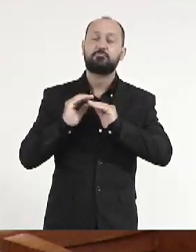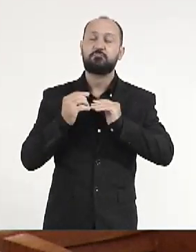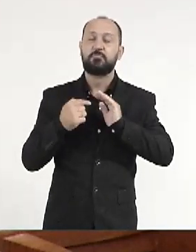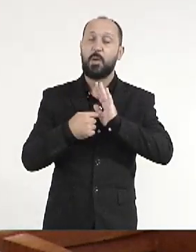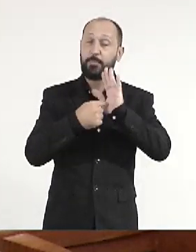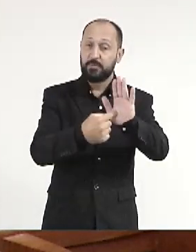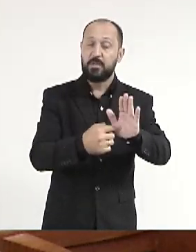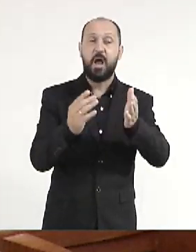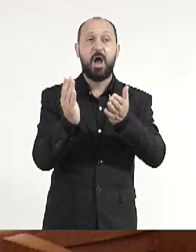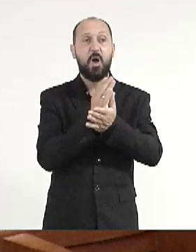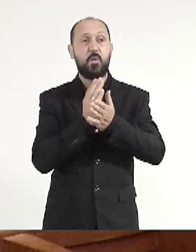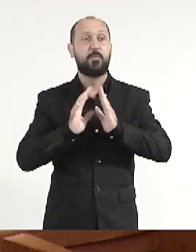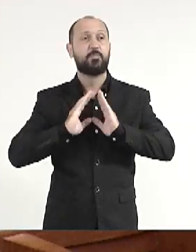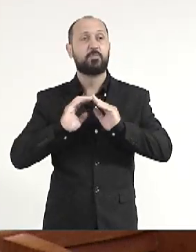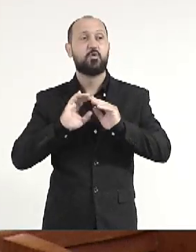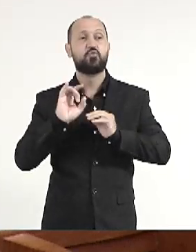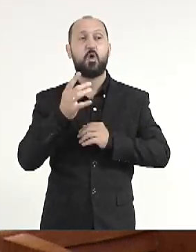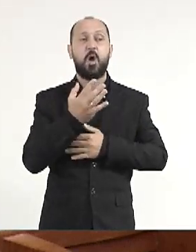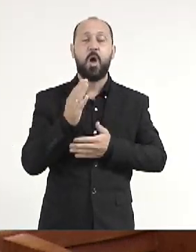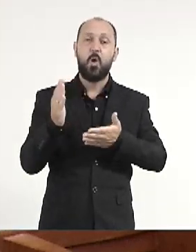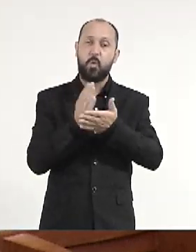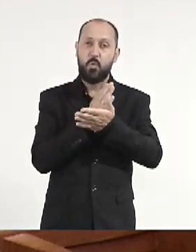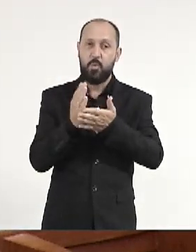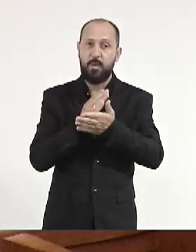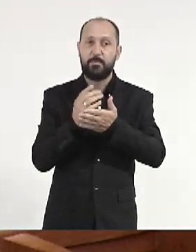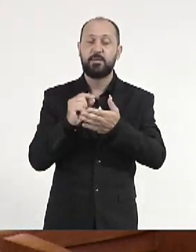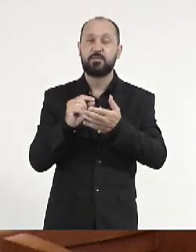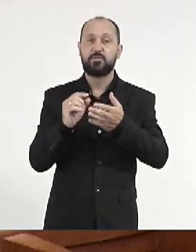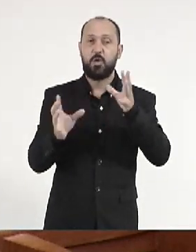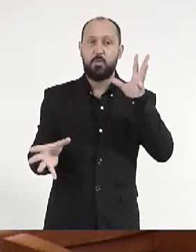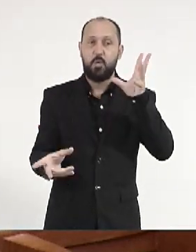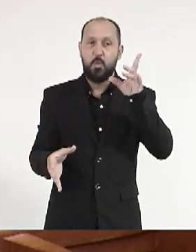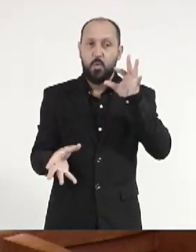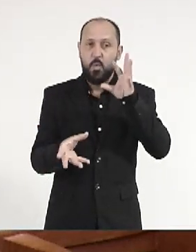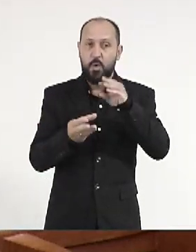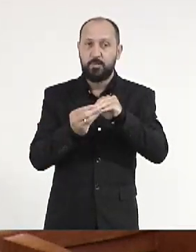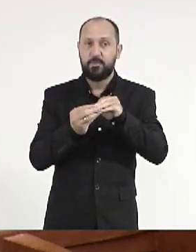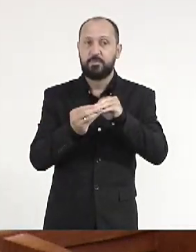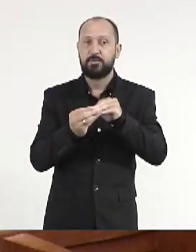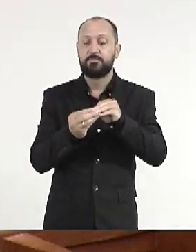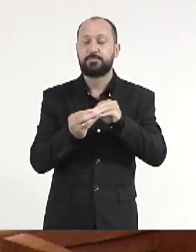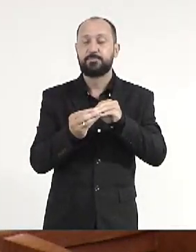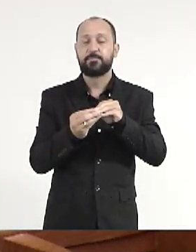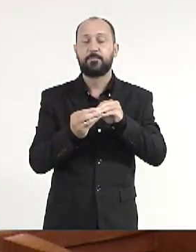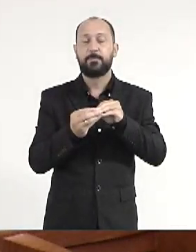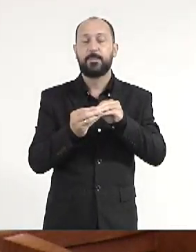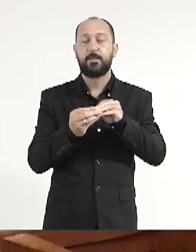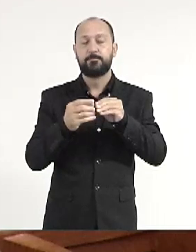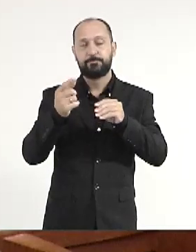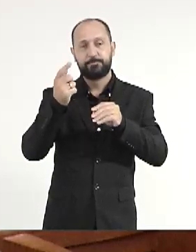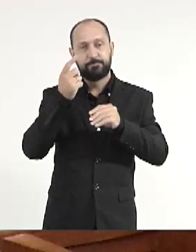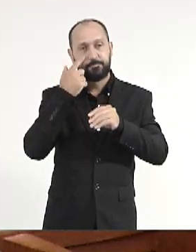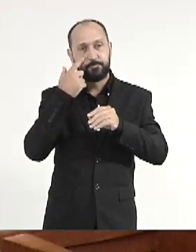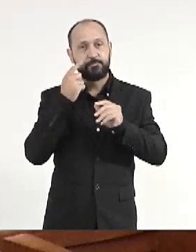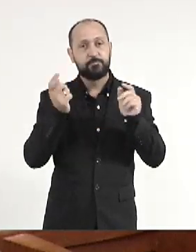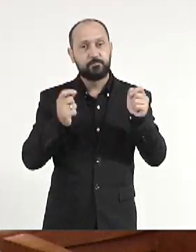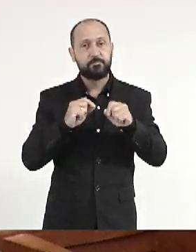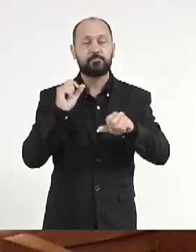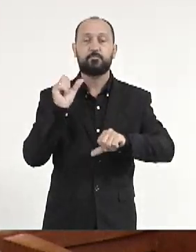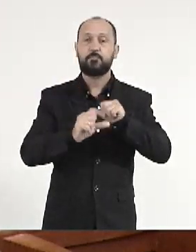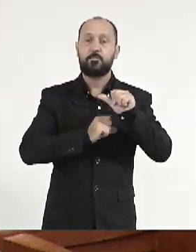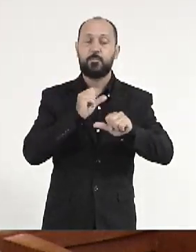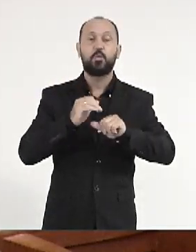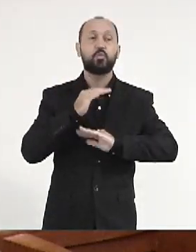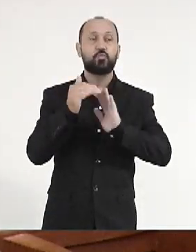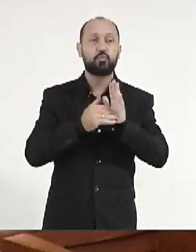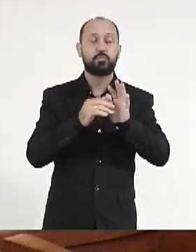São algumas demandas apenas, mas a gente evidencializou muitas horizontes e a gente vai transformar isso